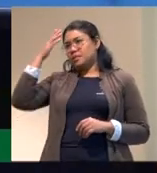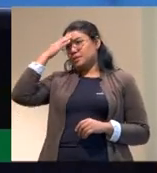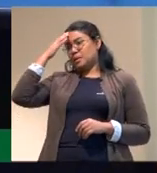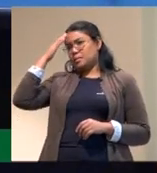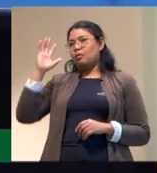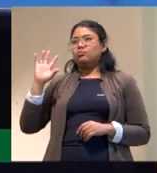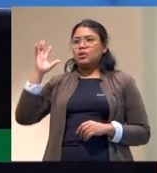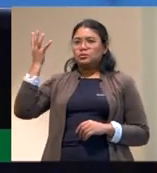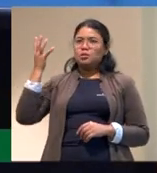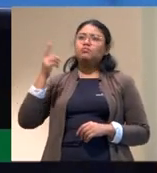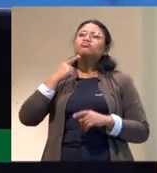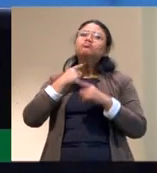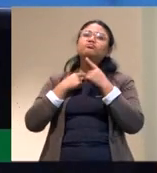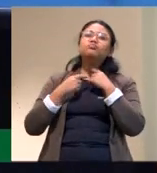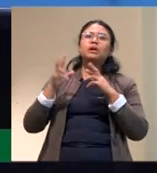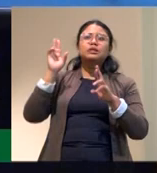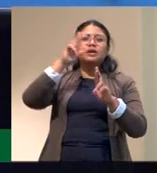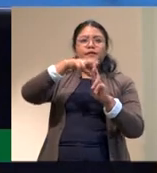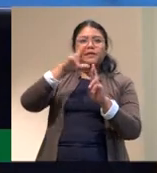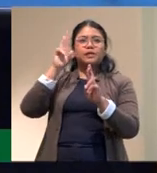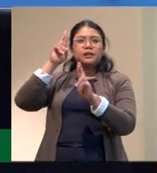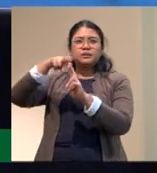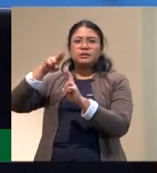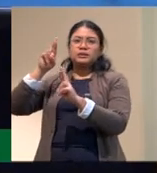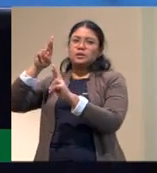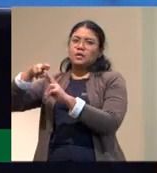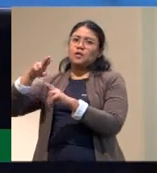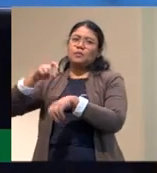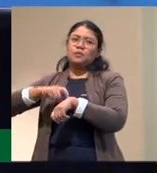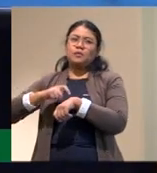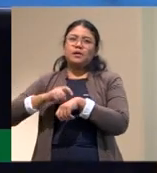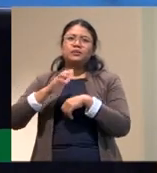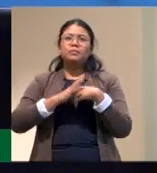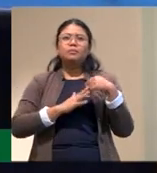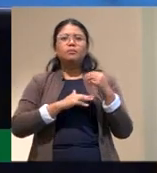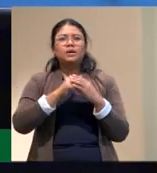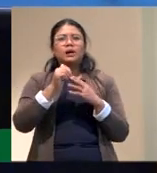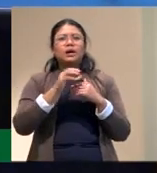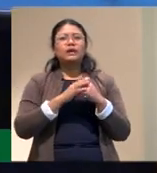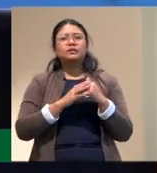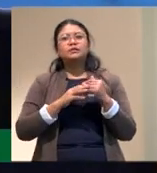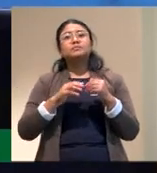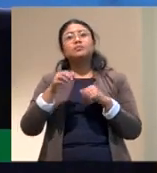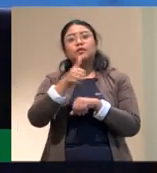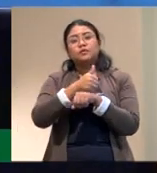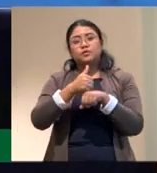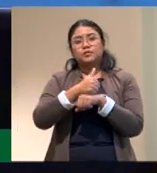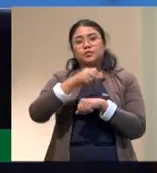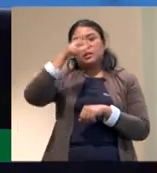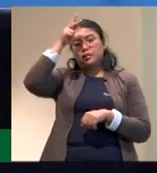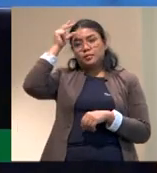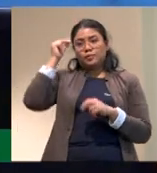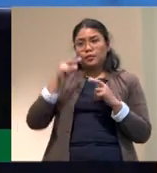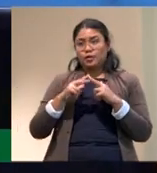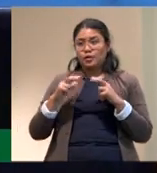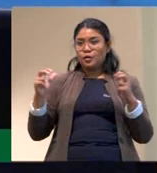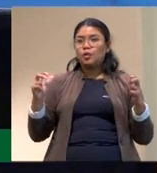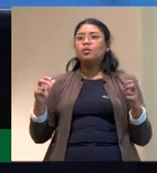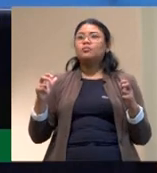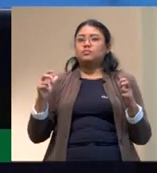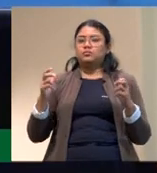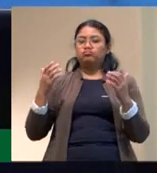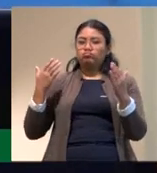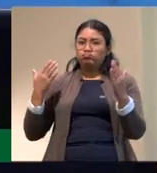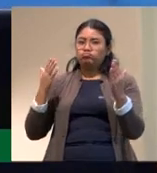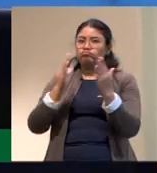dizer, a busca desse referenciamento nas práticas dos profissionais da rede para pensar e confrontar, né,